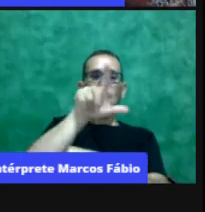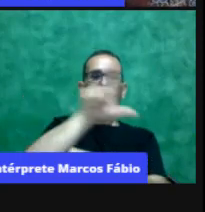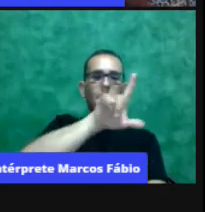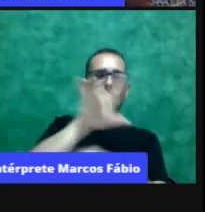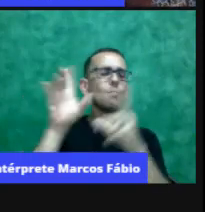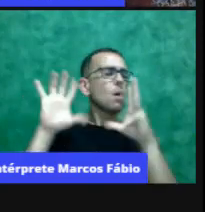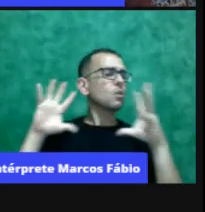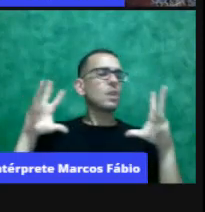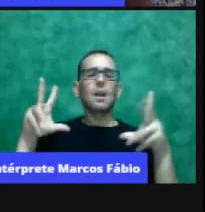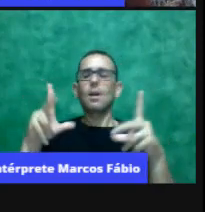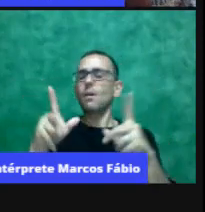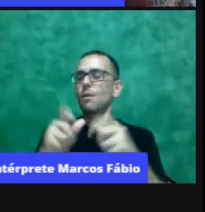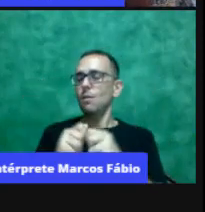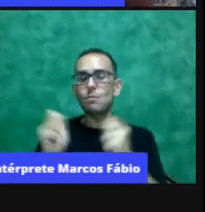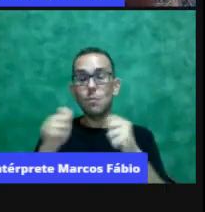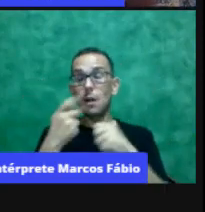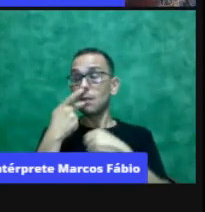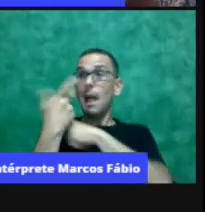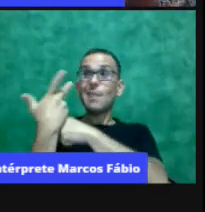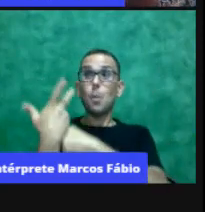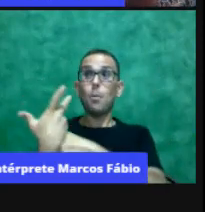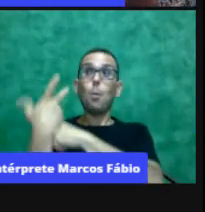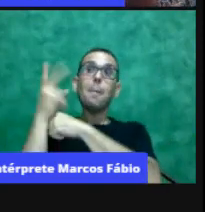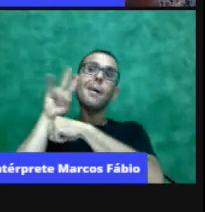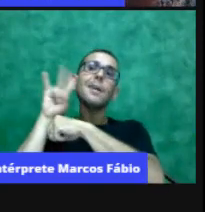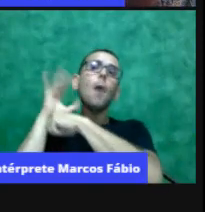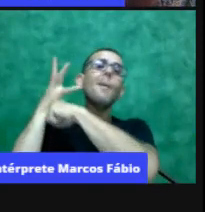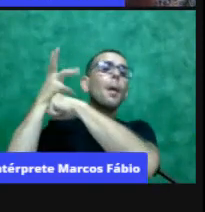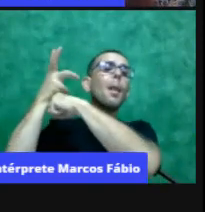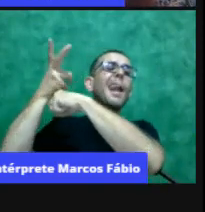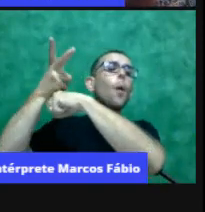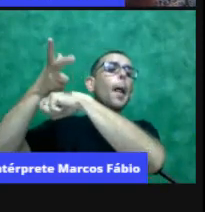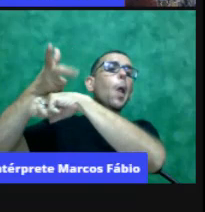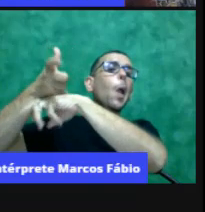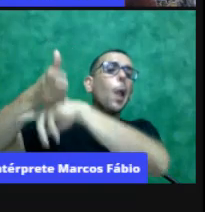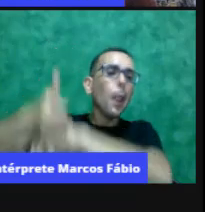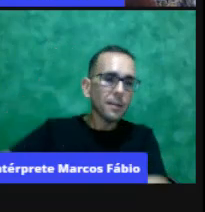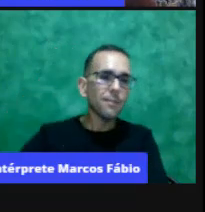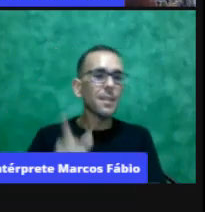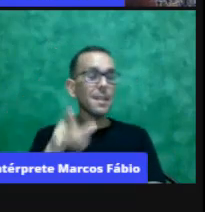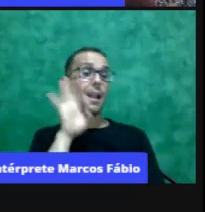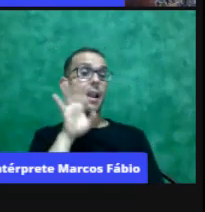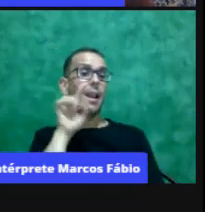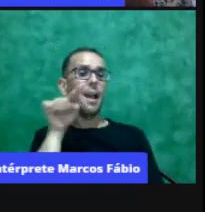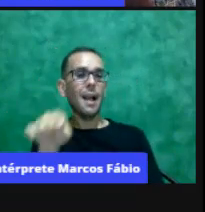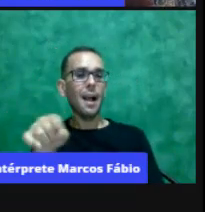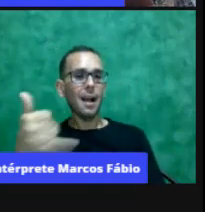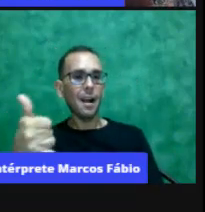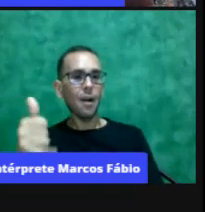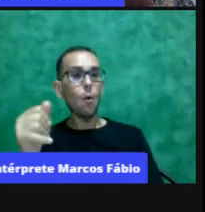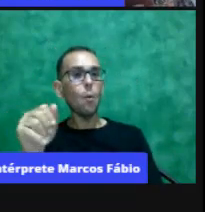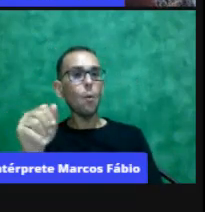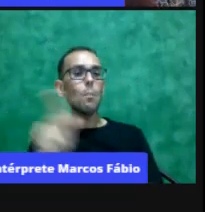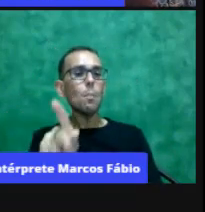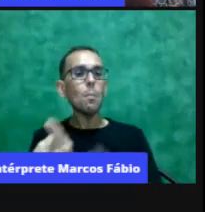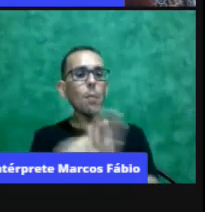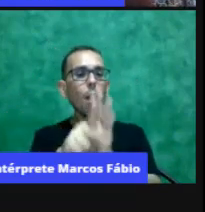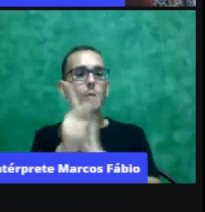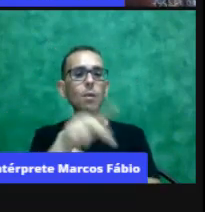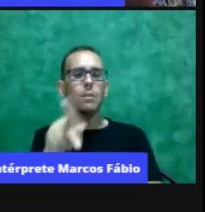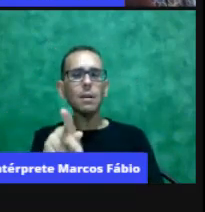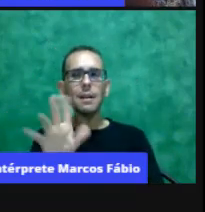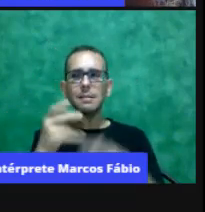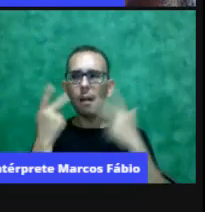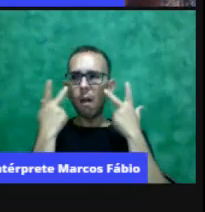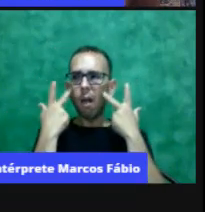qualquer coisa. Você pode contar histórias, pode fazer, e é legal esse programa para professores que têm